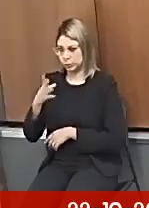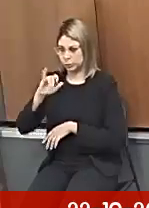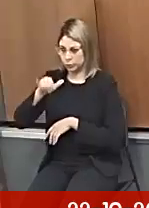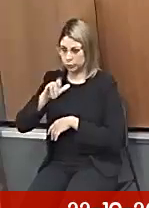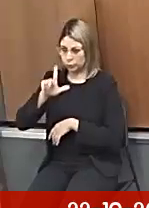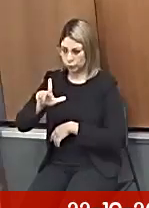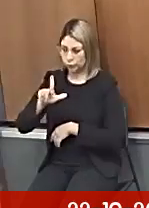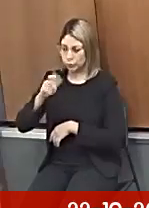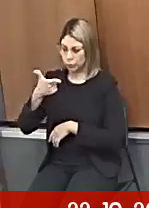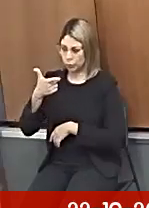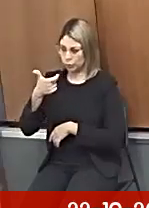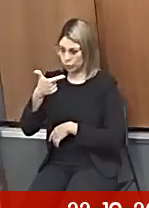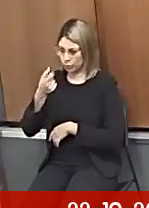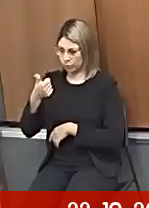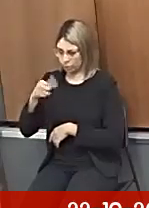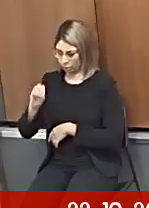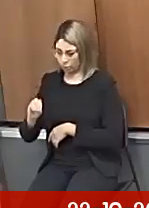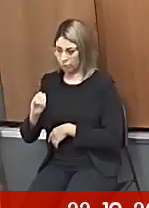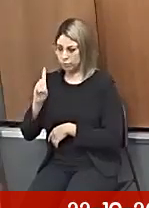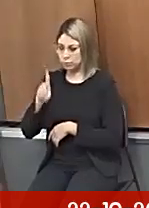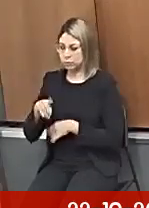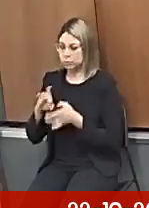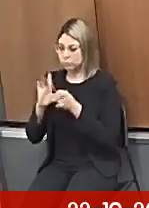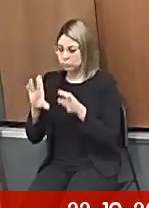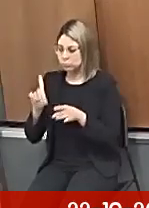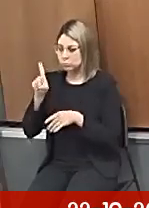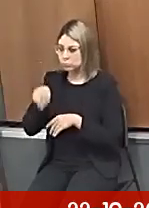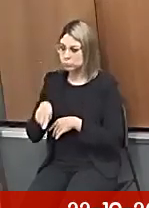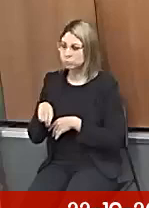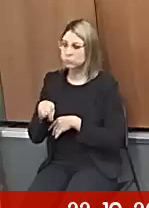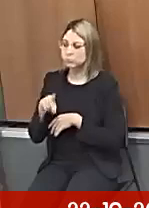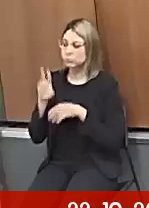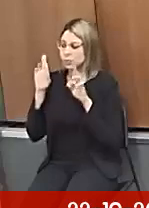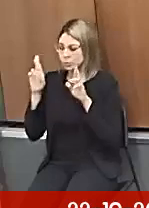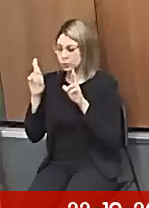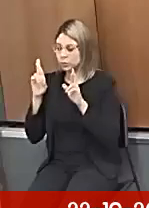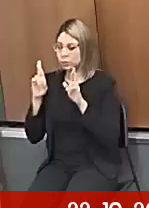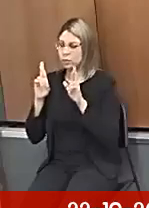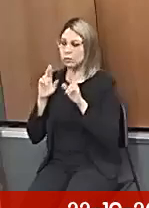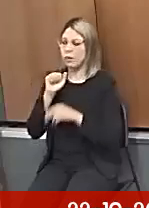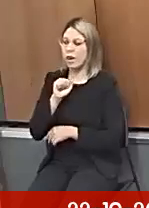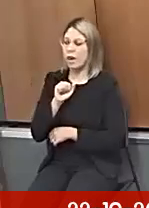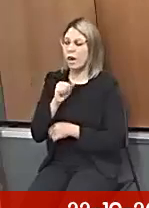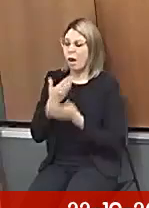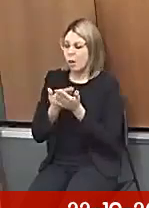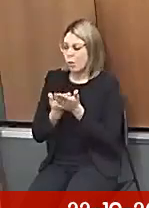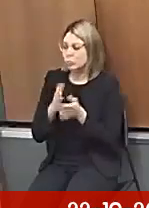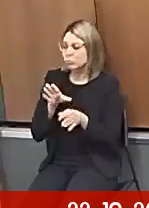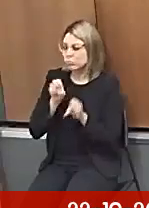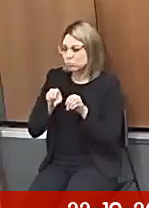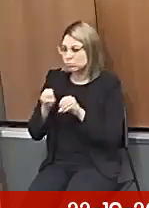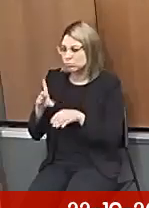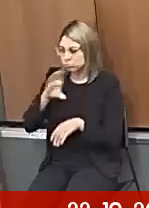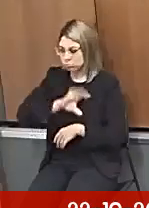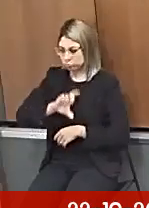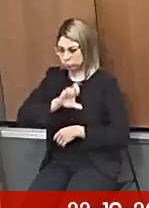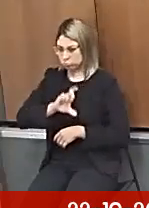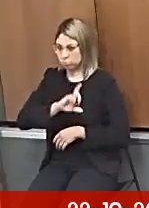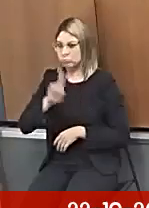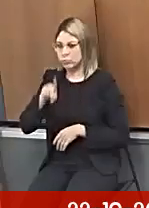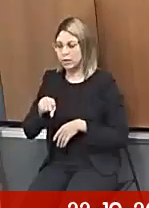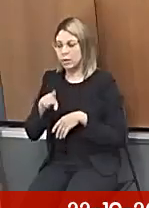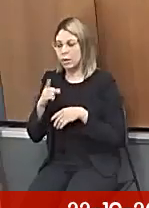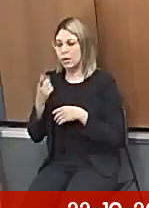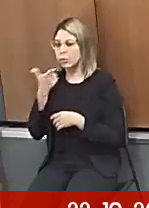obriga os centros de formação de condutores a destinar e a adaptar veículos para aprendizagem